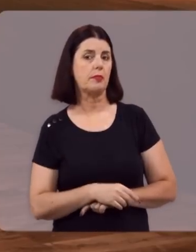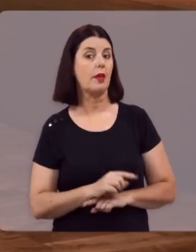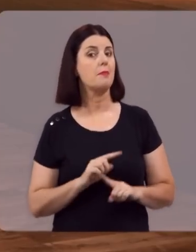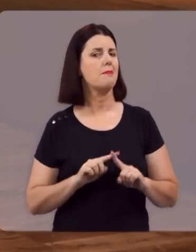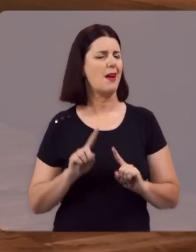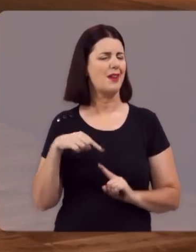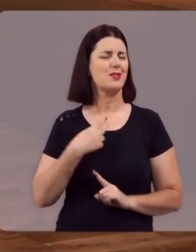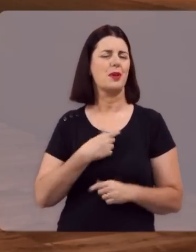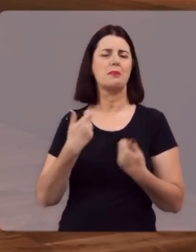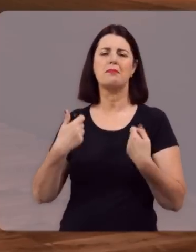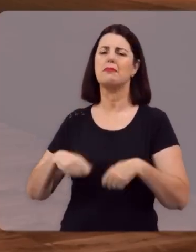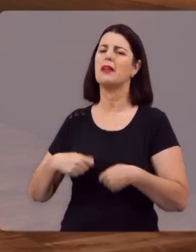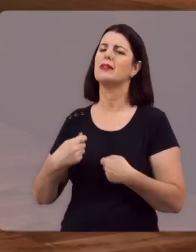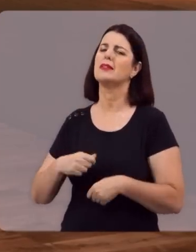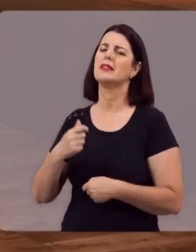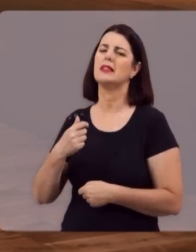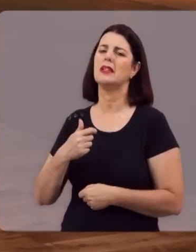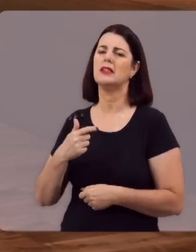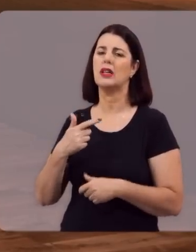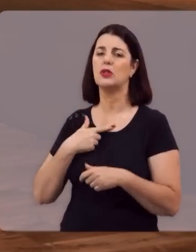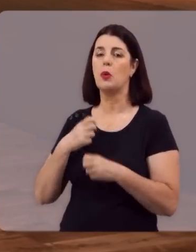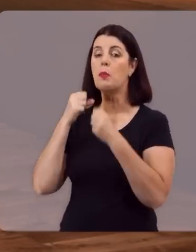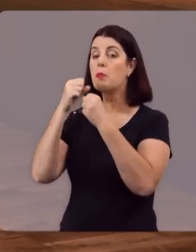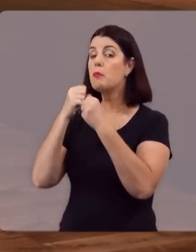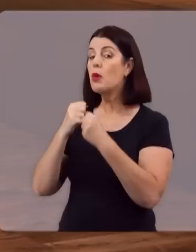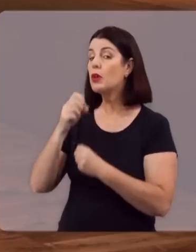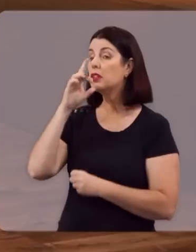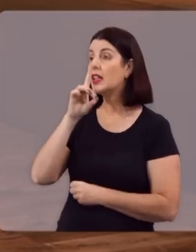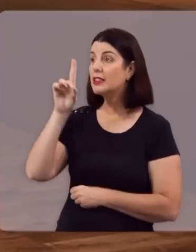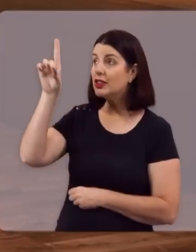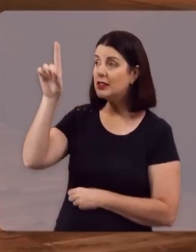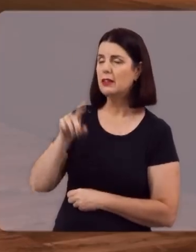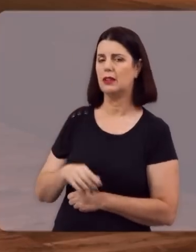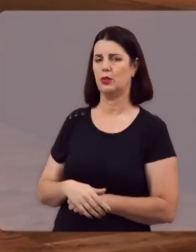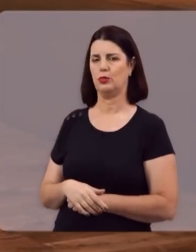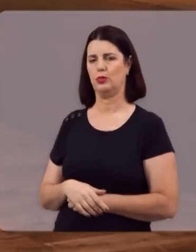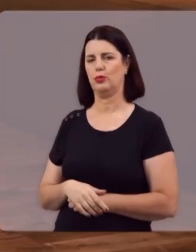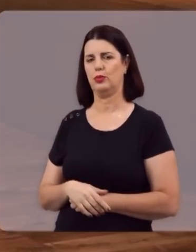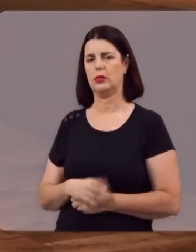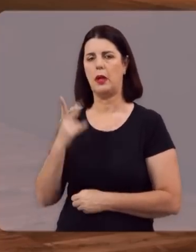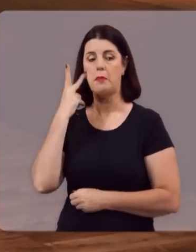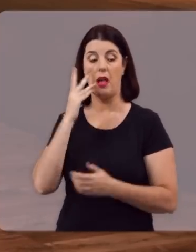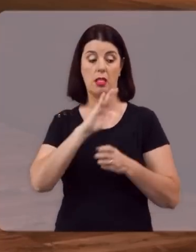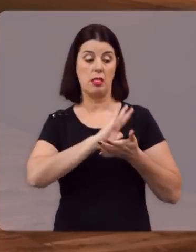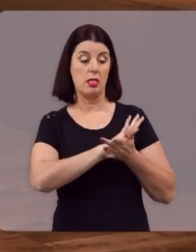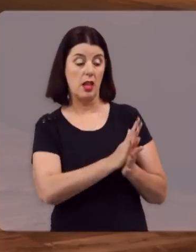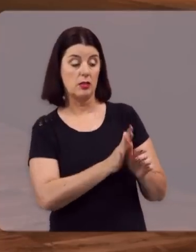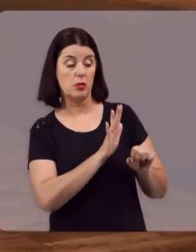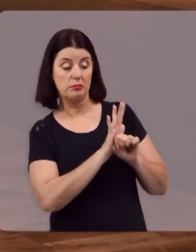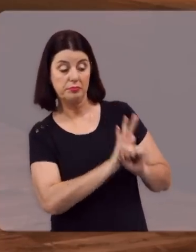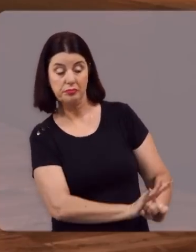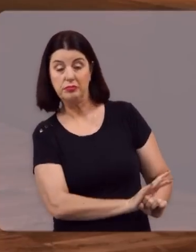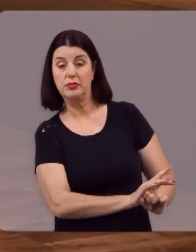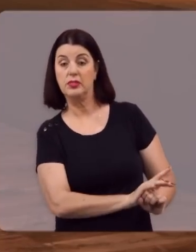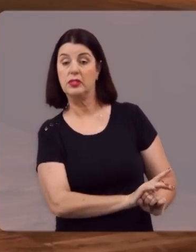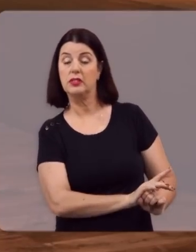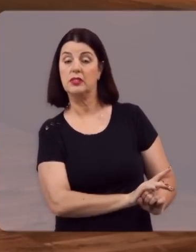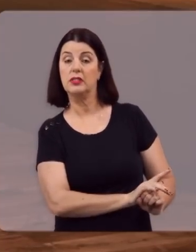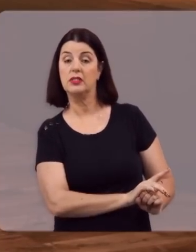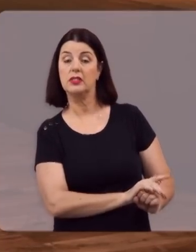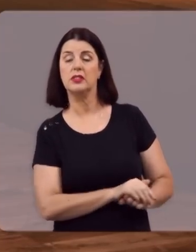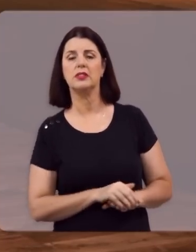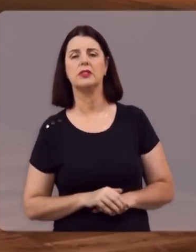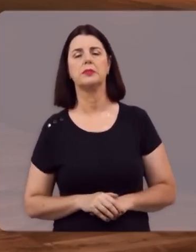Mas precisamos de armas espirituais, poderosas em Deus, para destruir fortalezas e anular